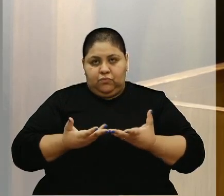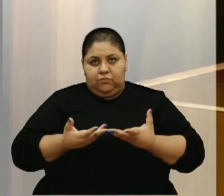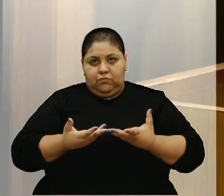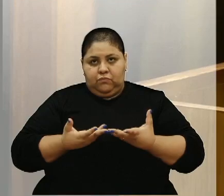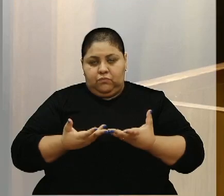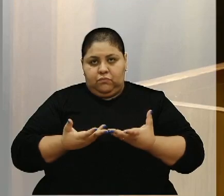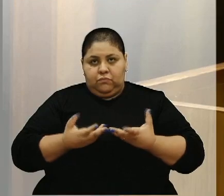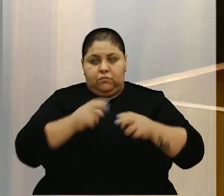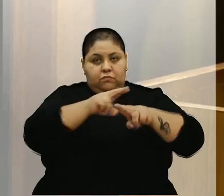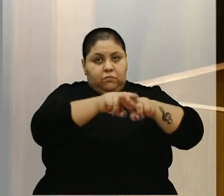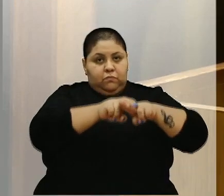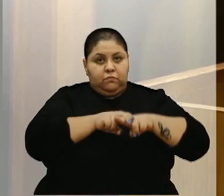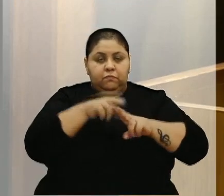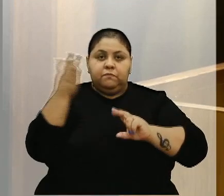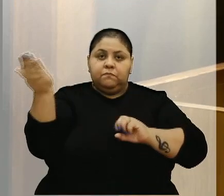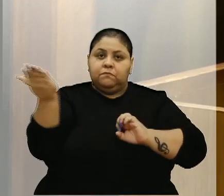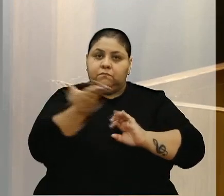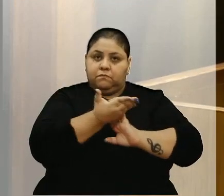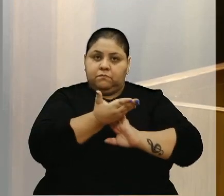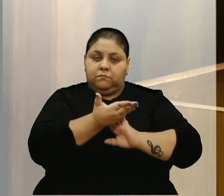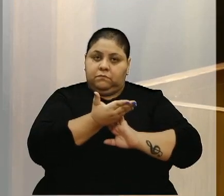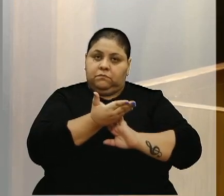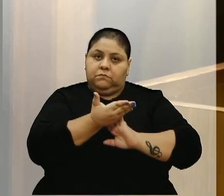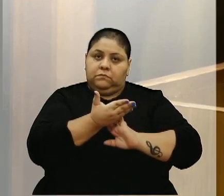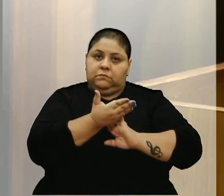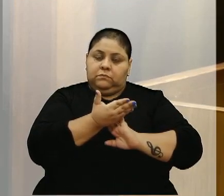E por isso, colegas,